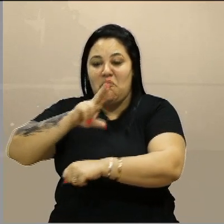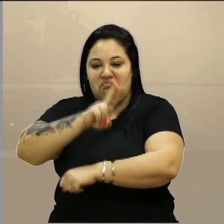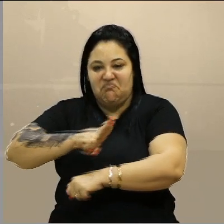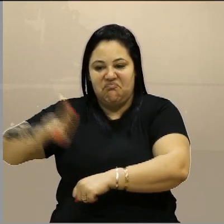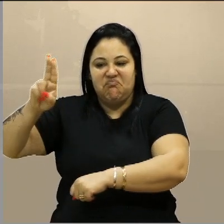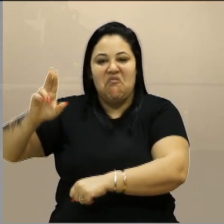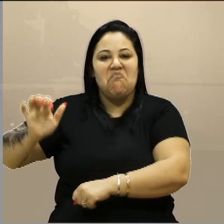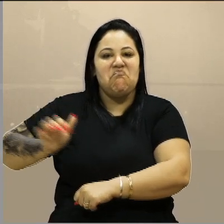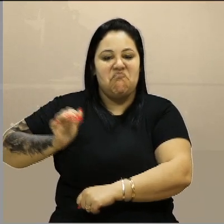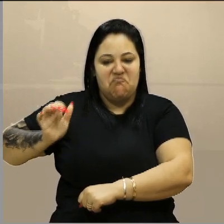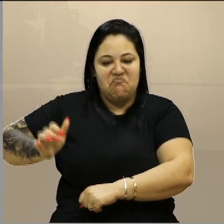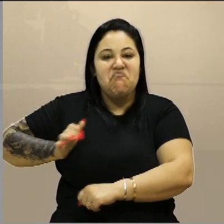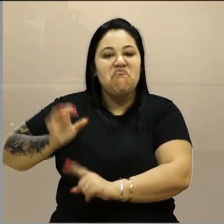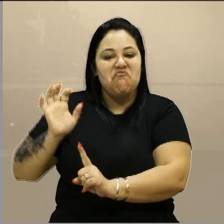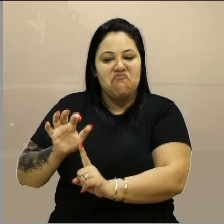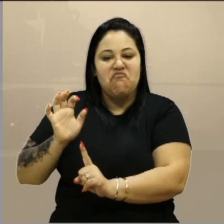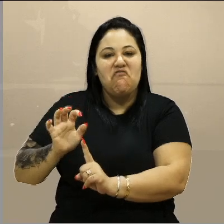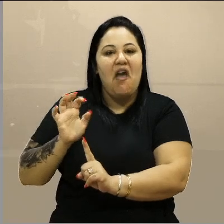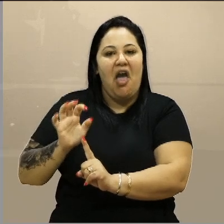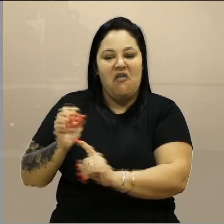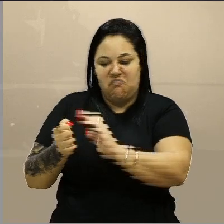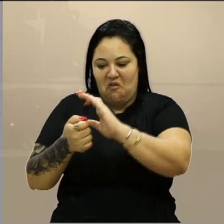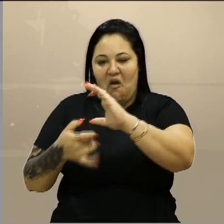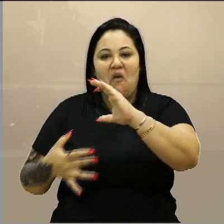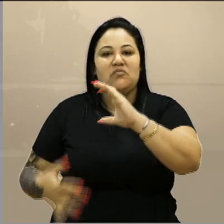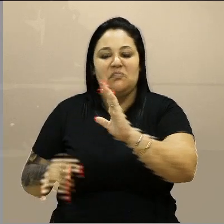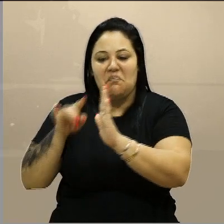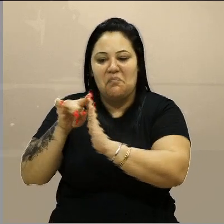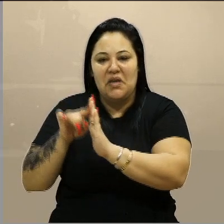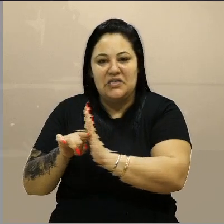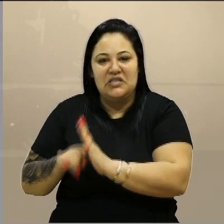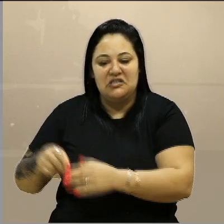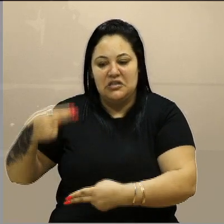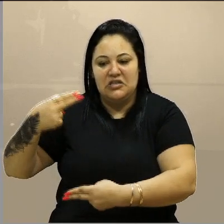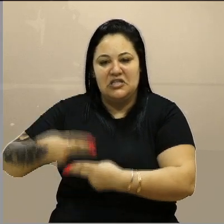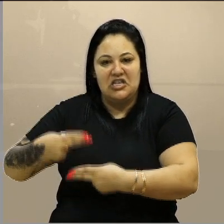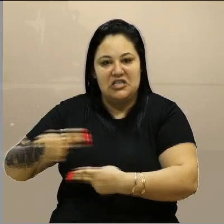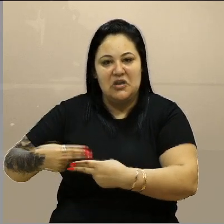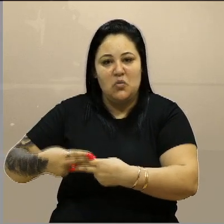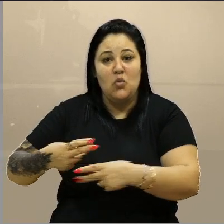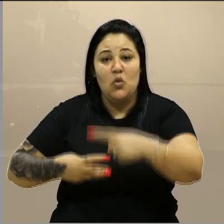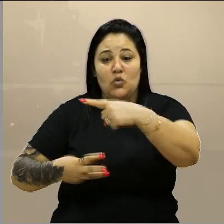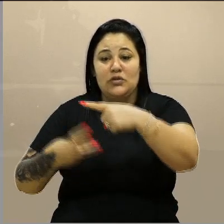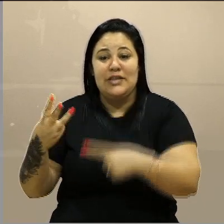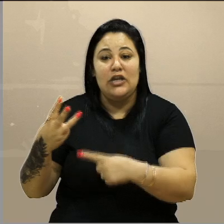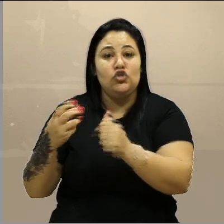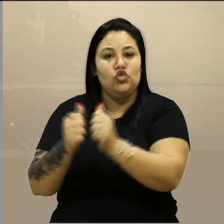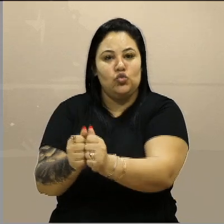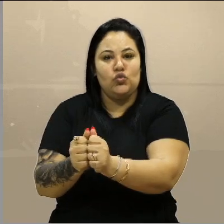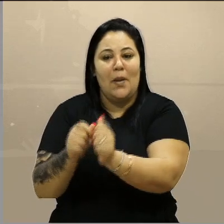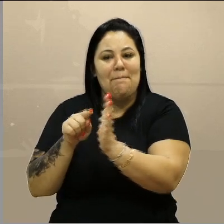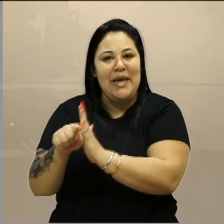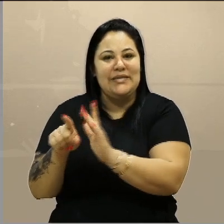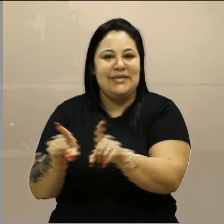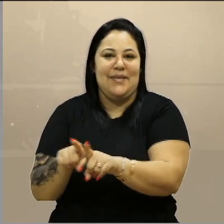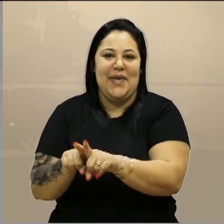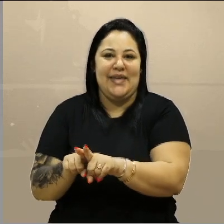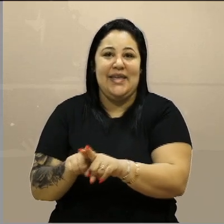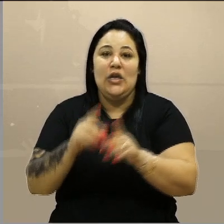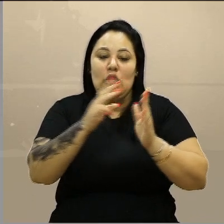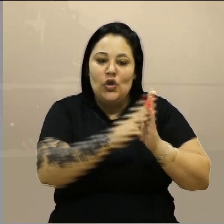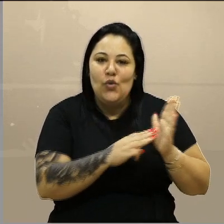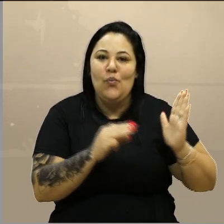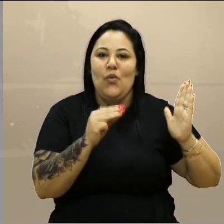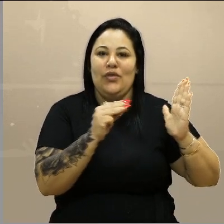que é baseada nos conceitos de pesquisa, ensino e extensão, essa tríade. E o modelo de ensino dos